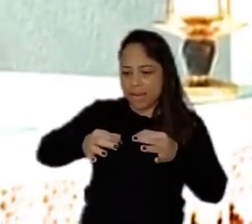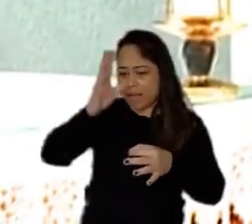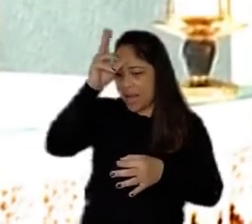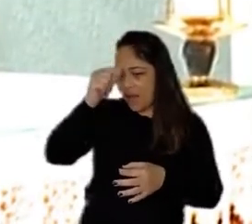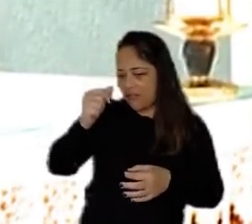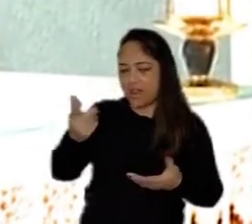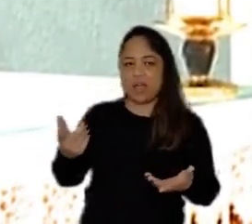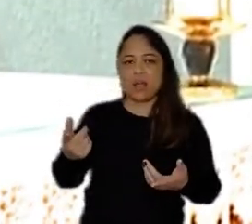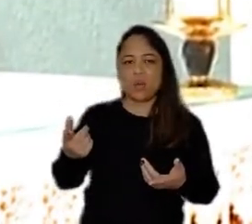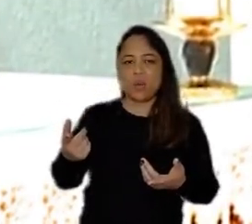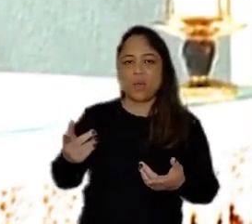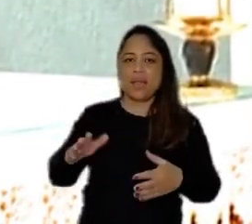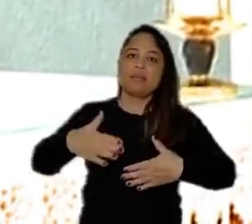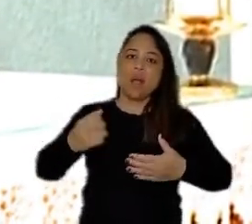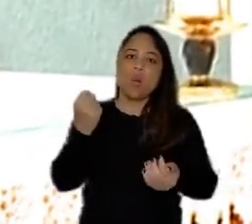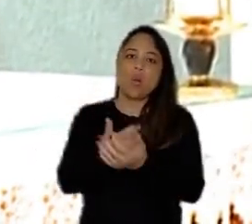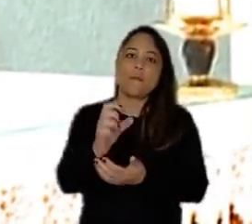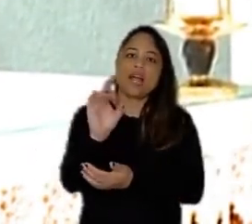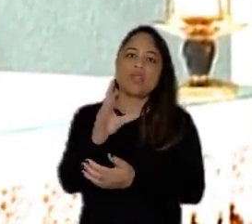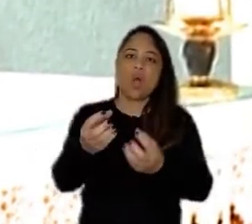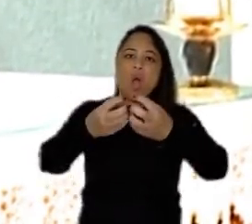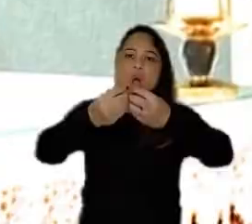frango picado.